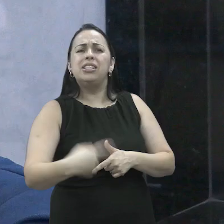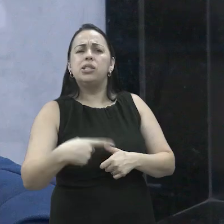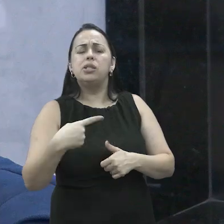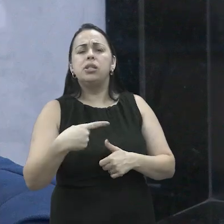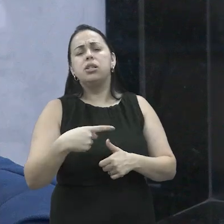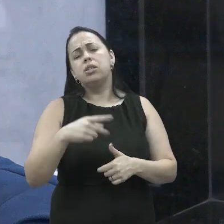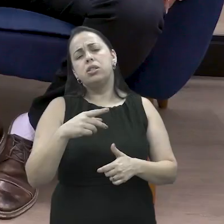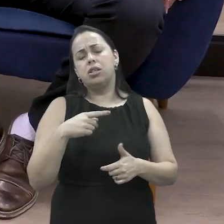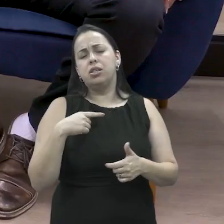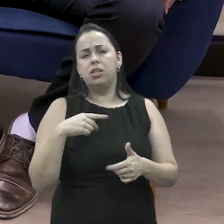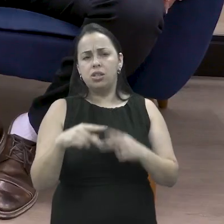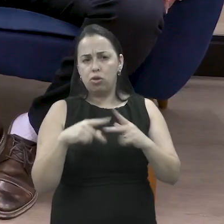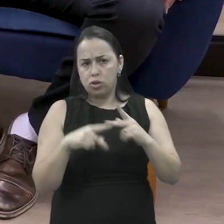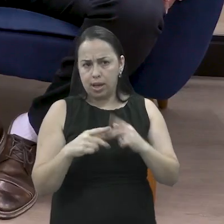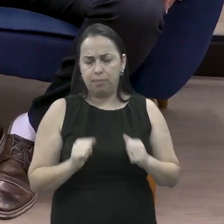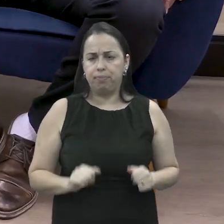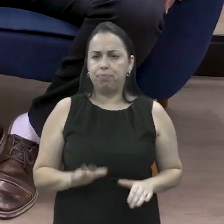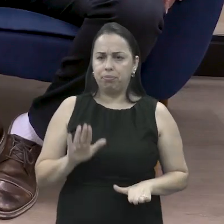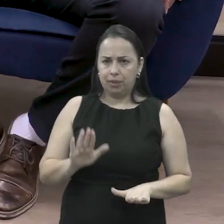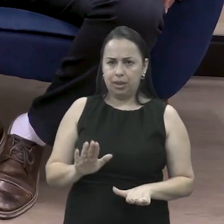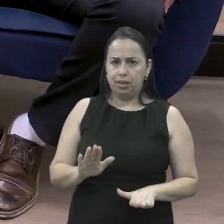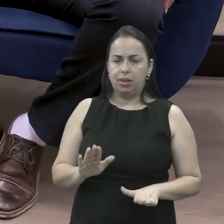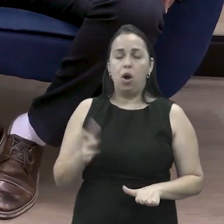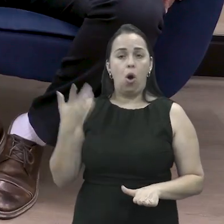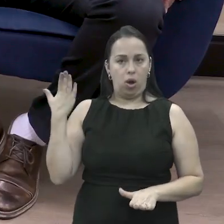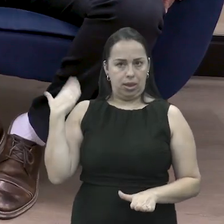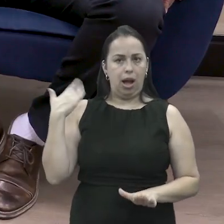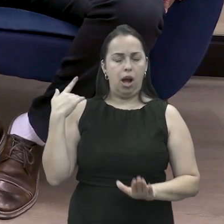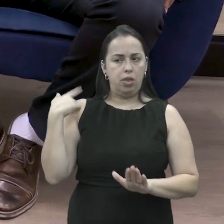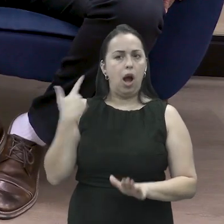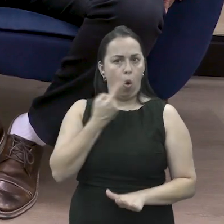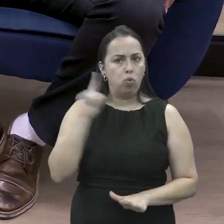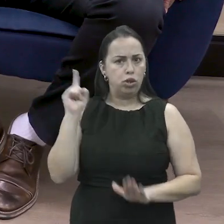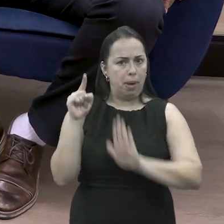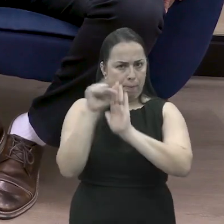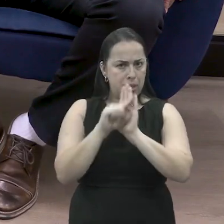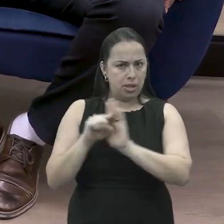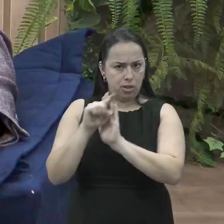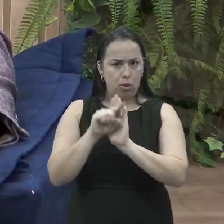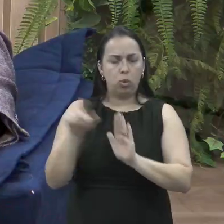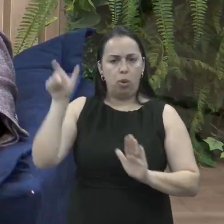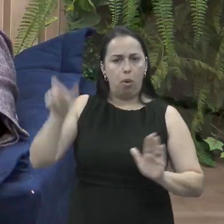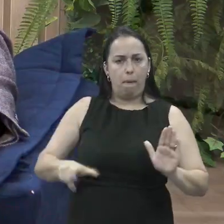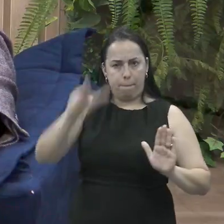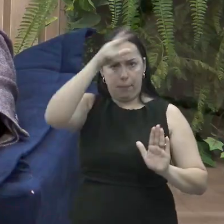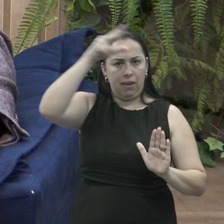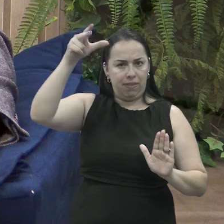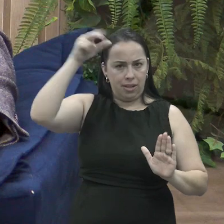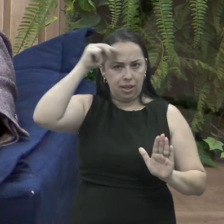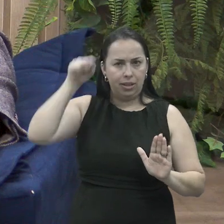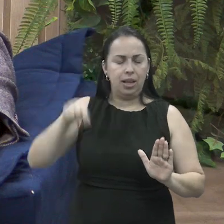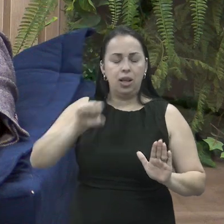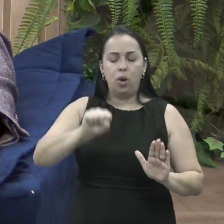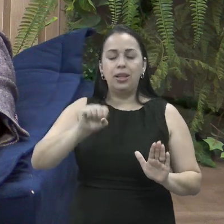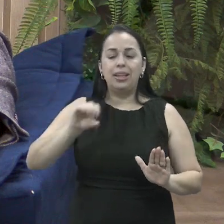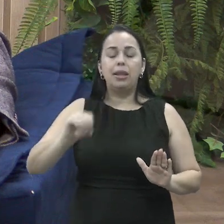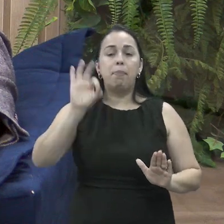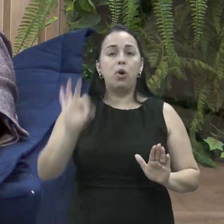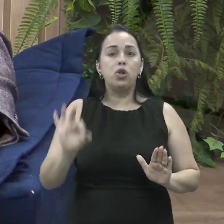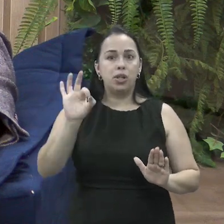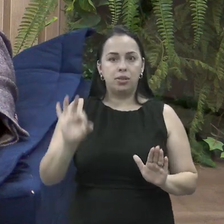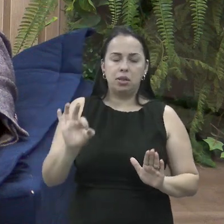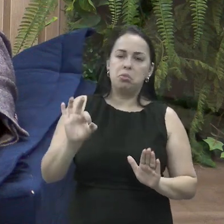José dos Campos? Olha, São José dos Campos, a gente levar em consideração a última pesquisa que nós vimos, o atual prefeito da cidade, por exemplo,